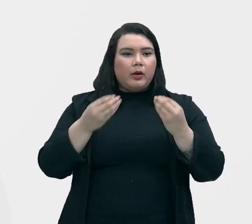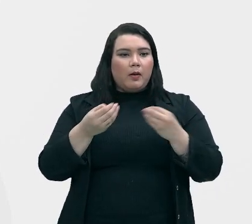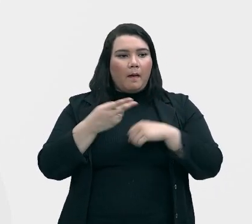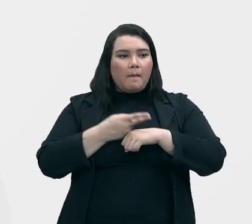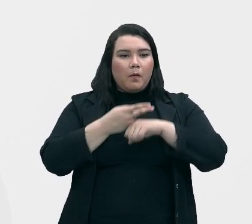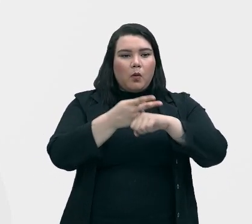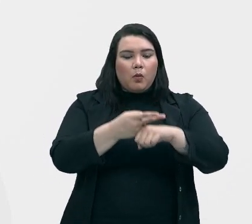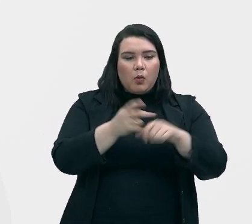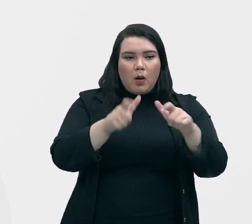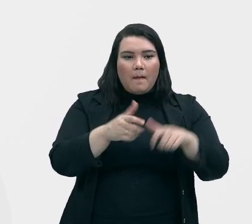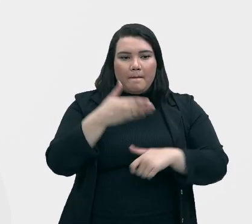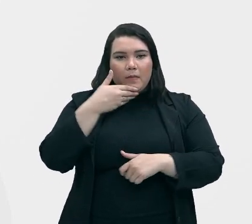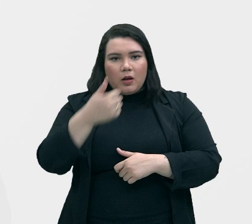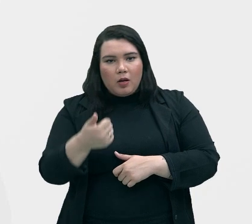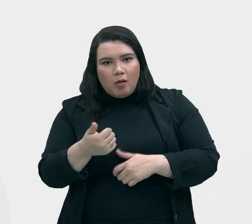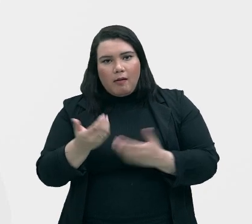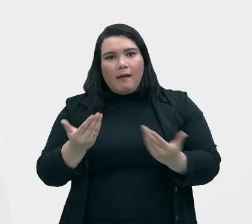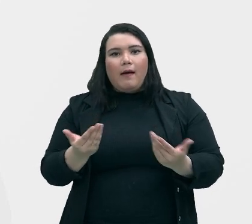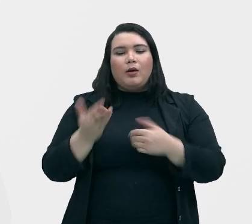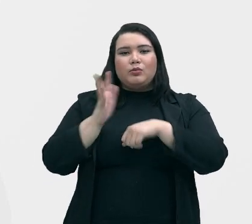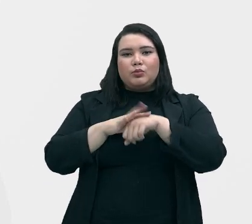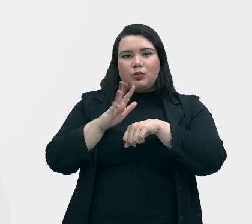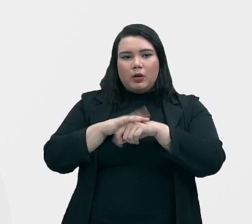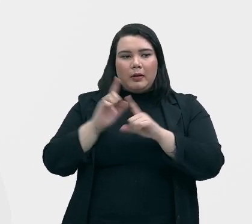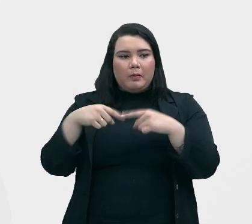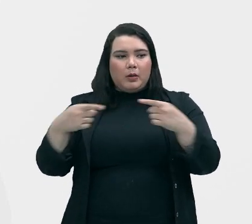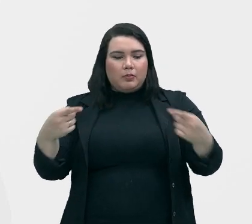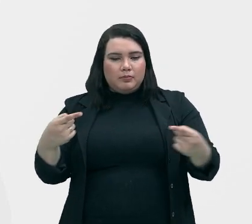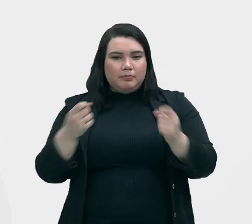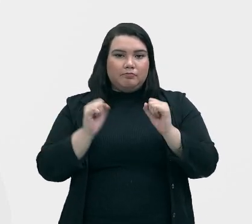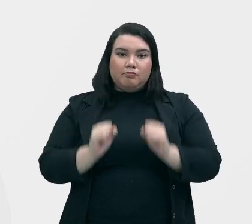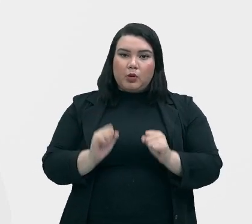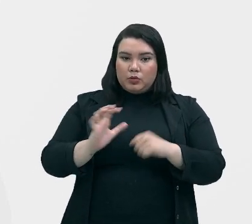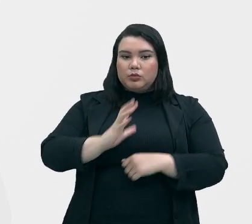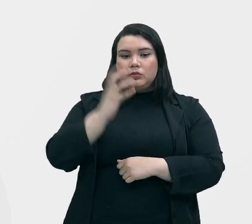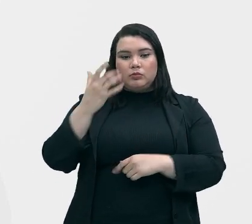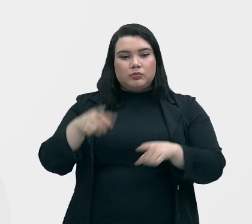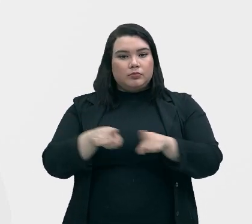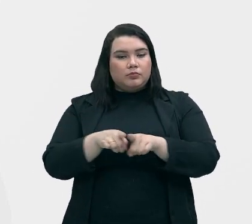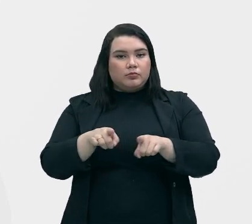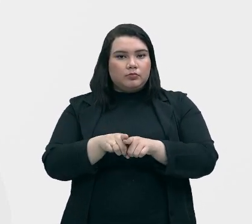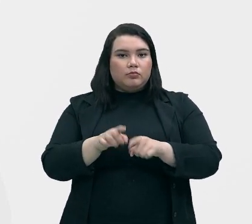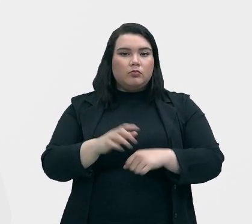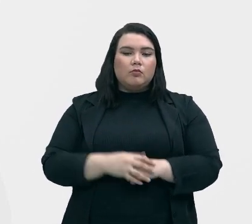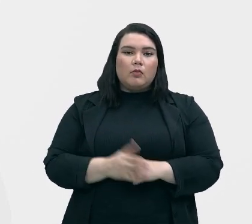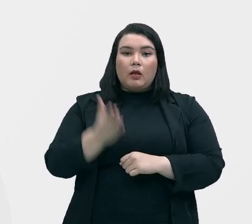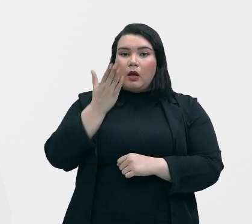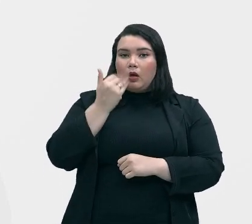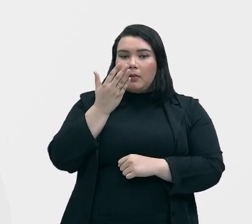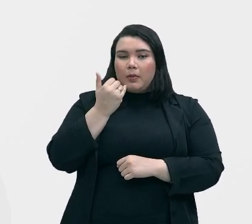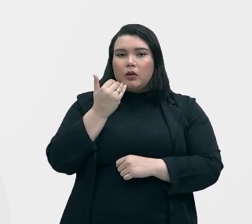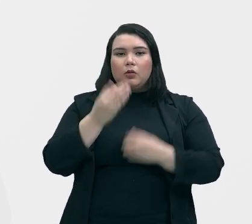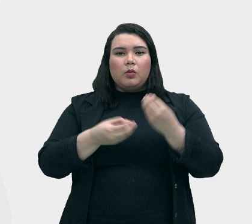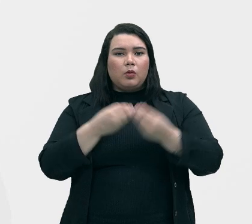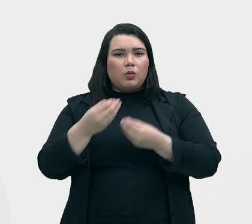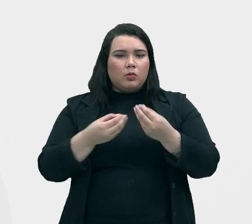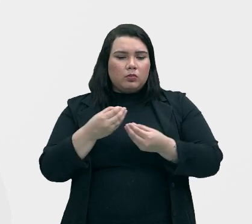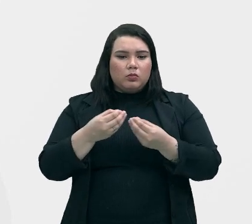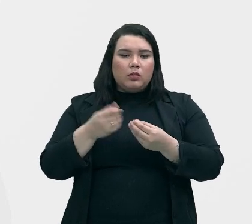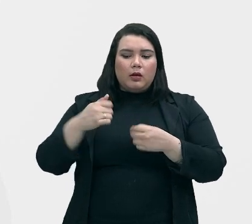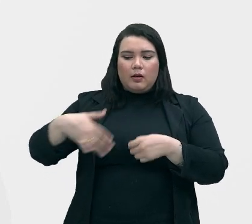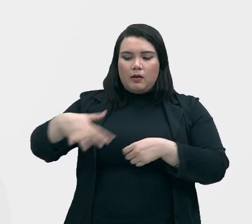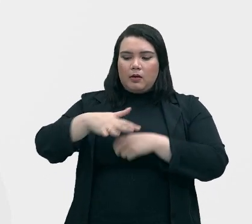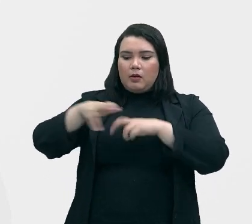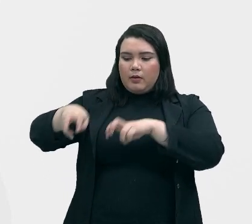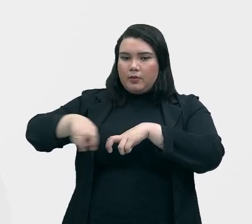lugar melhor e aí acabar levando doença de um canto para o outro. Isso pode acontecer. E a segurança alimentar, ela tem a ver com a questão da agricultura,